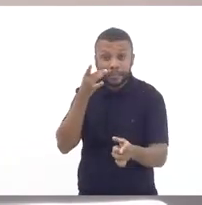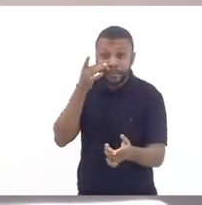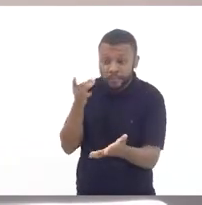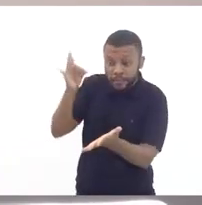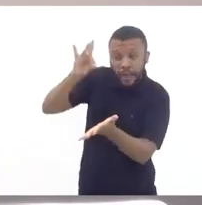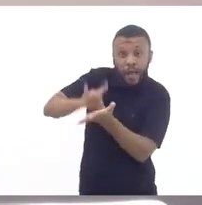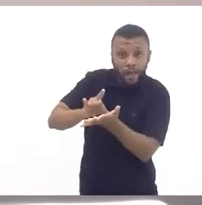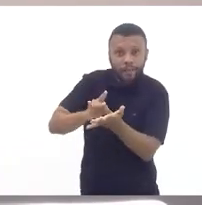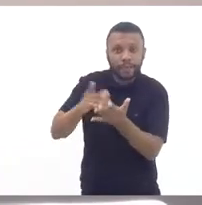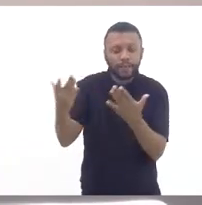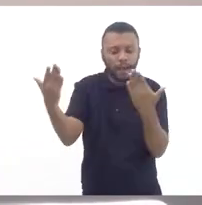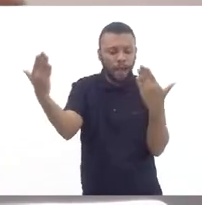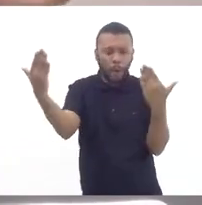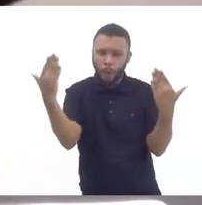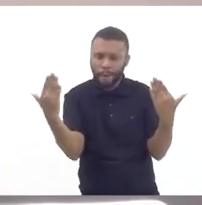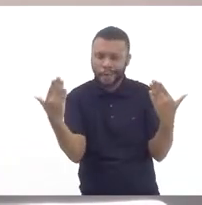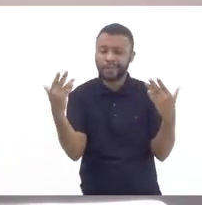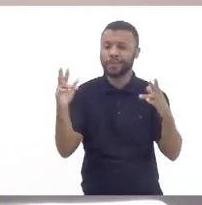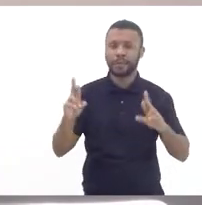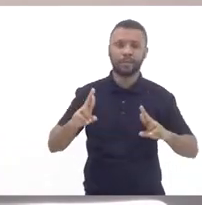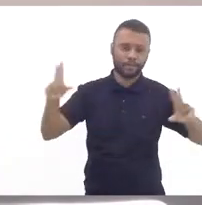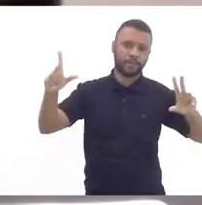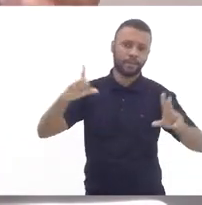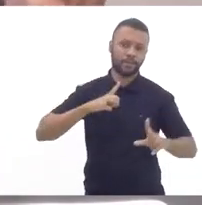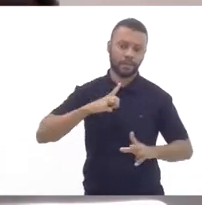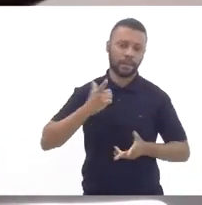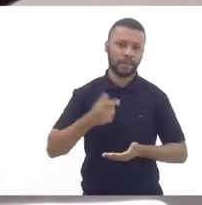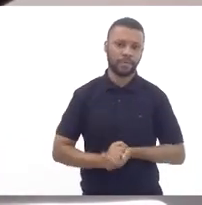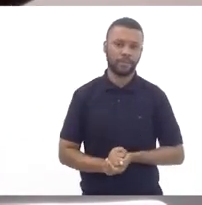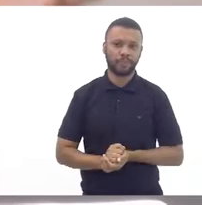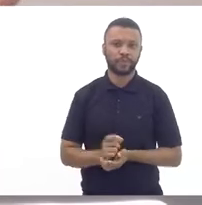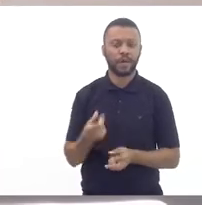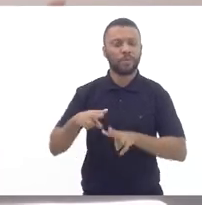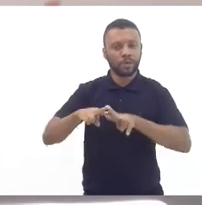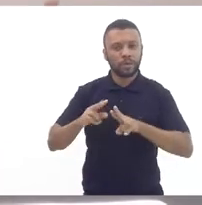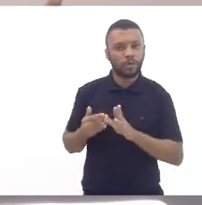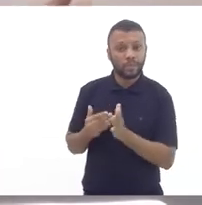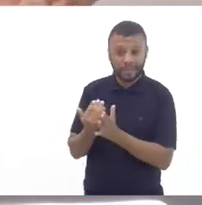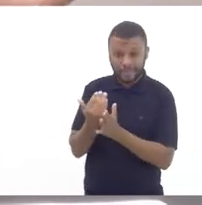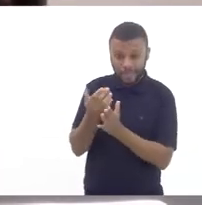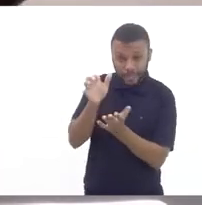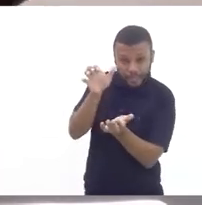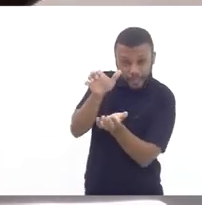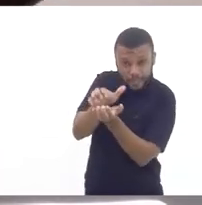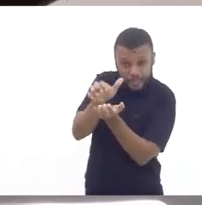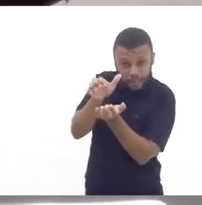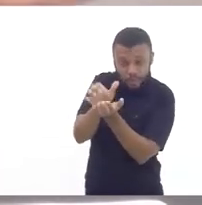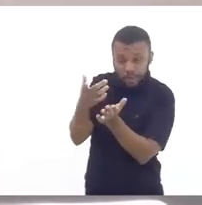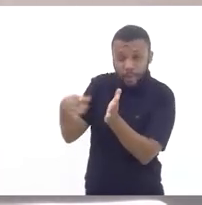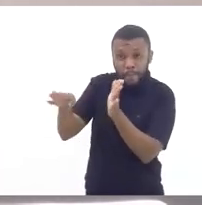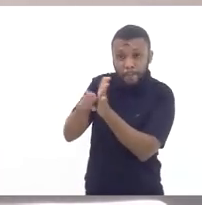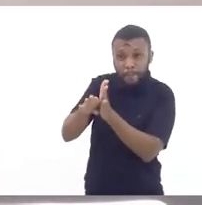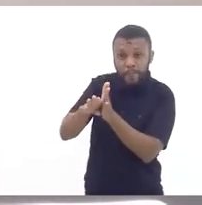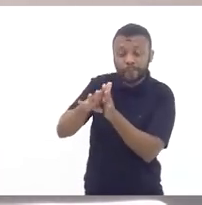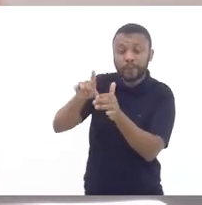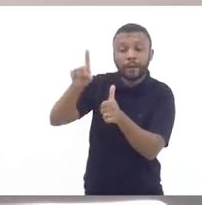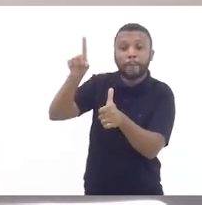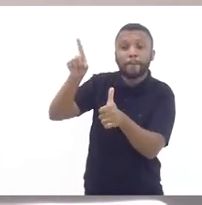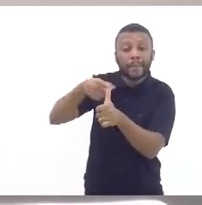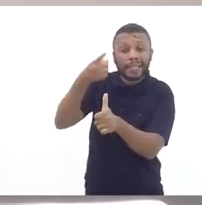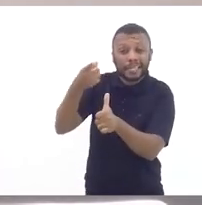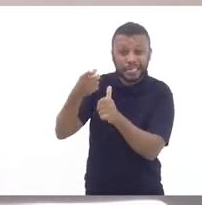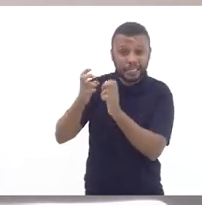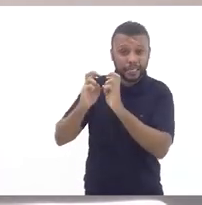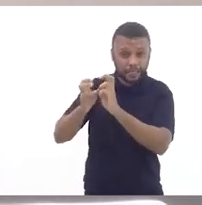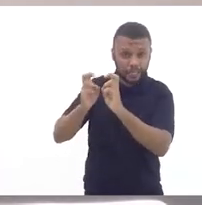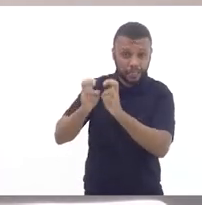totalmente diferente. Então, como eu puxei de Santa Cruz, parei na primeira estação, que é chamada a Estação Tancredo Neves, que é onde se